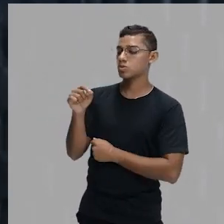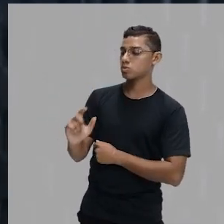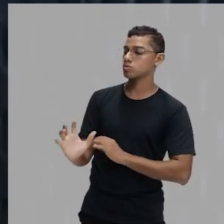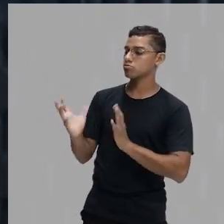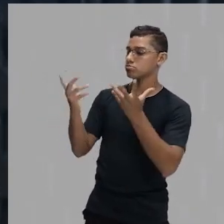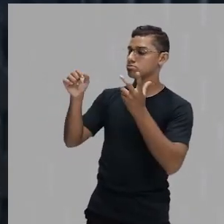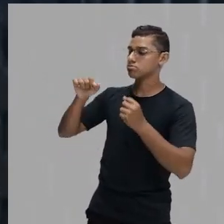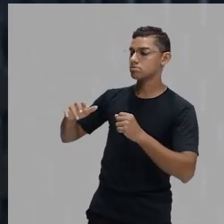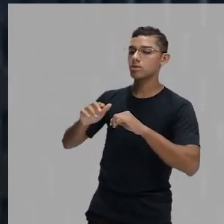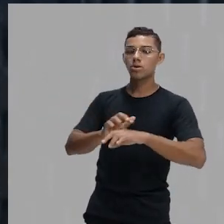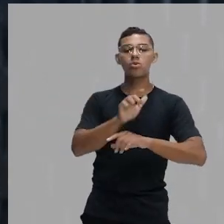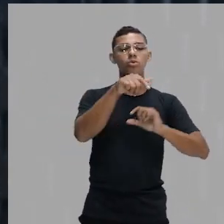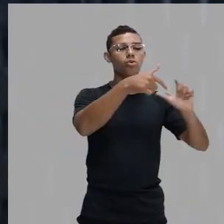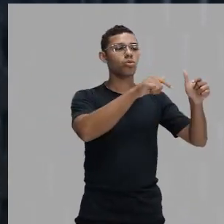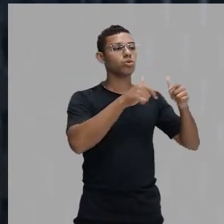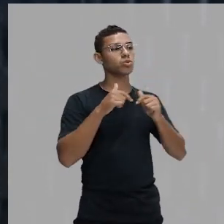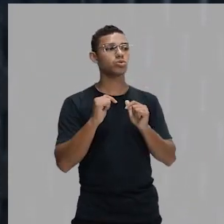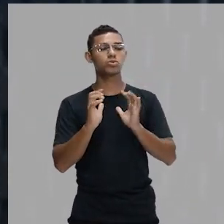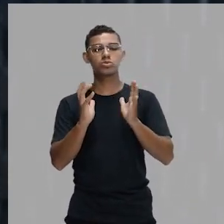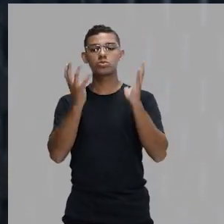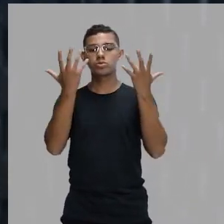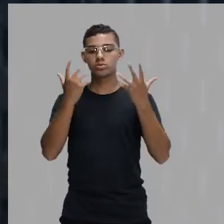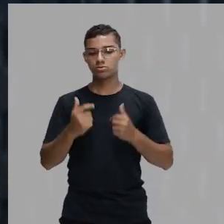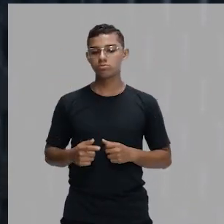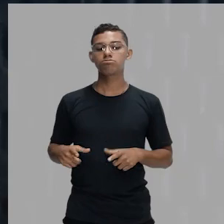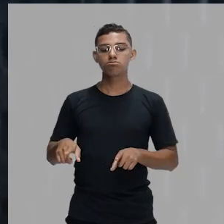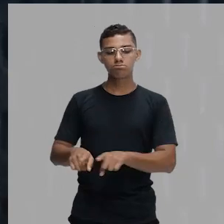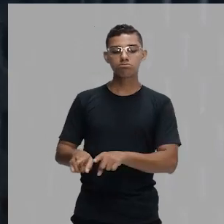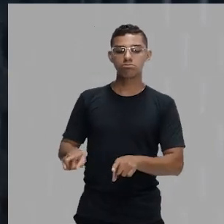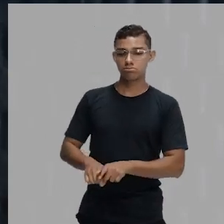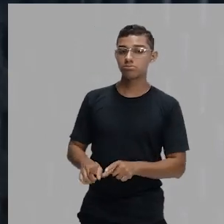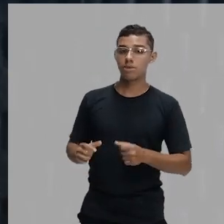Além dessa, também tem outras, tá ok? Então,